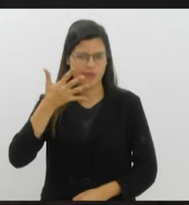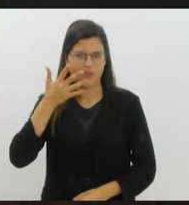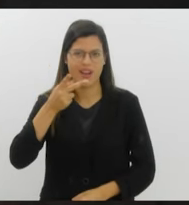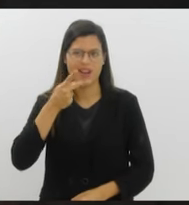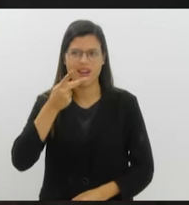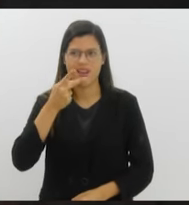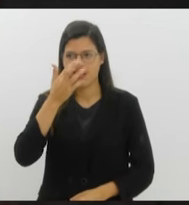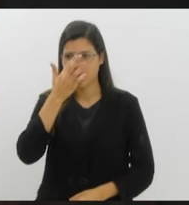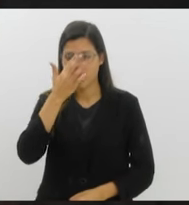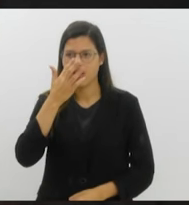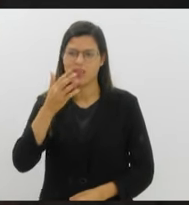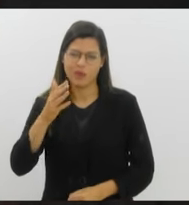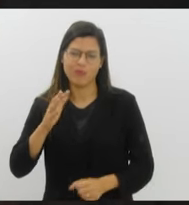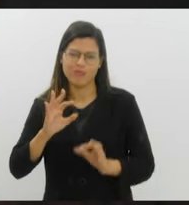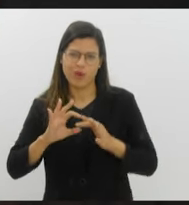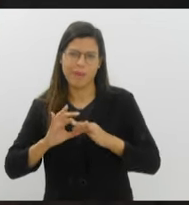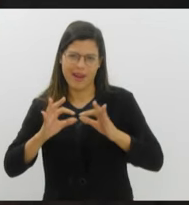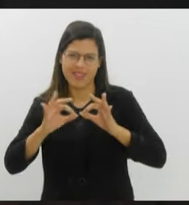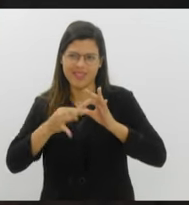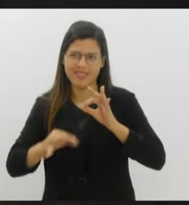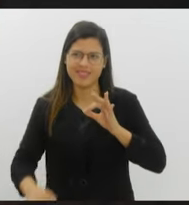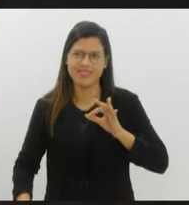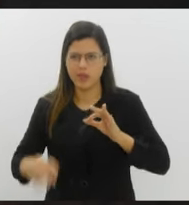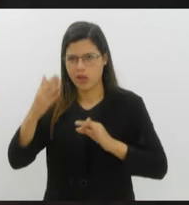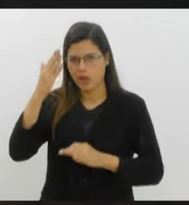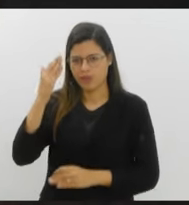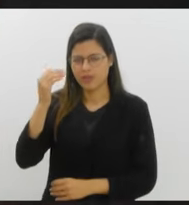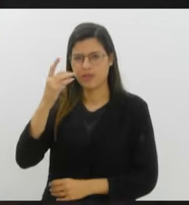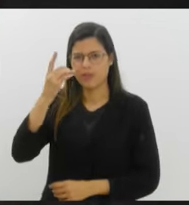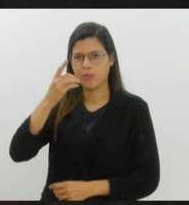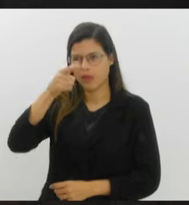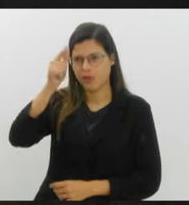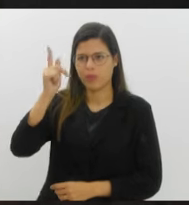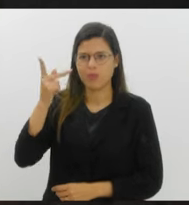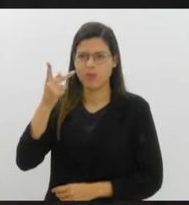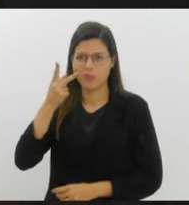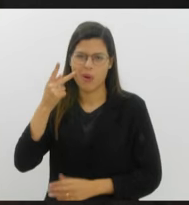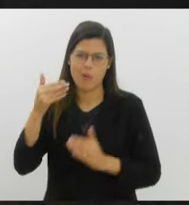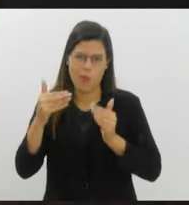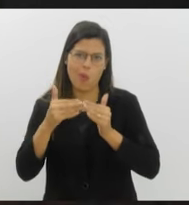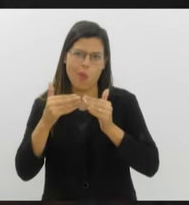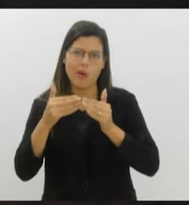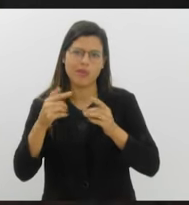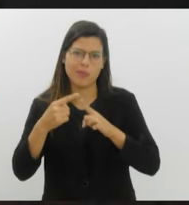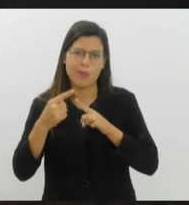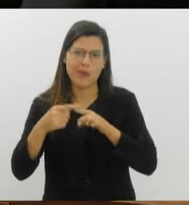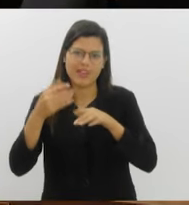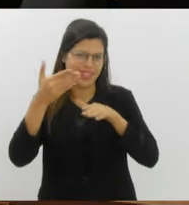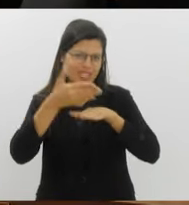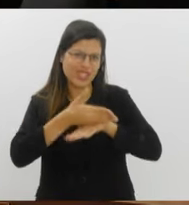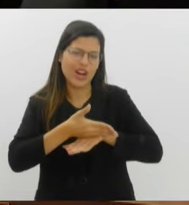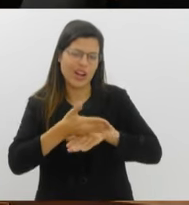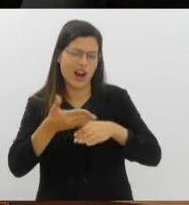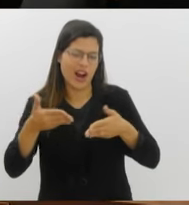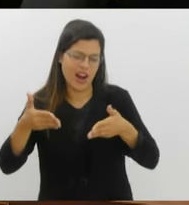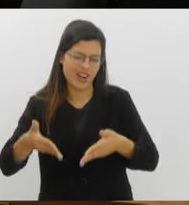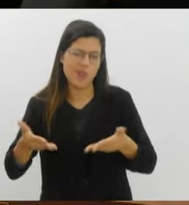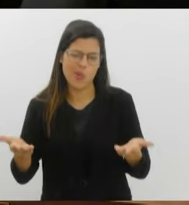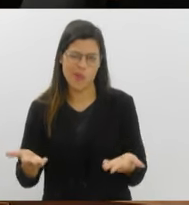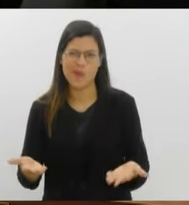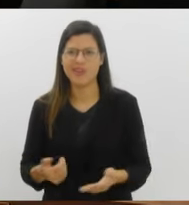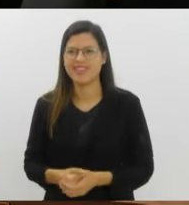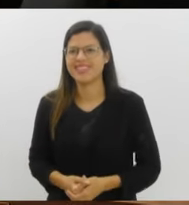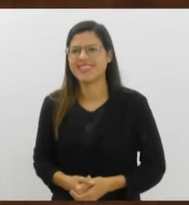deixando se alongar, que eu sei que o deputado Luiz Paulo concorda, porque o nosso amigo está chegando hoje na casa. É um lorde. Também desejar